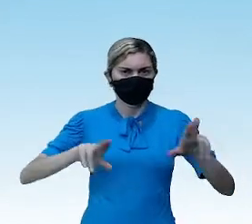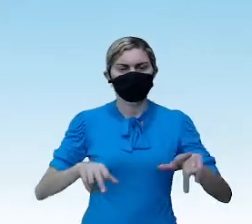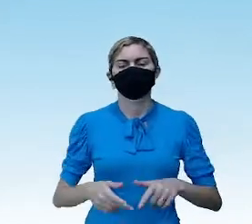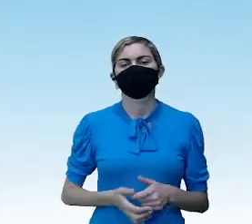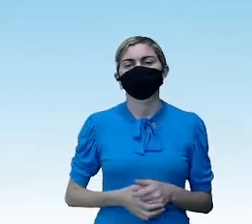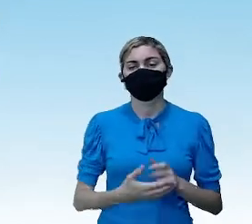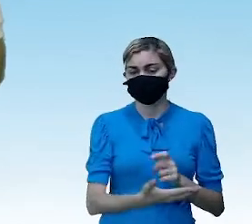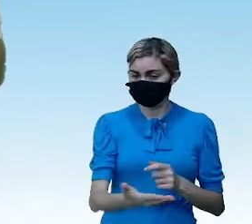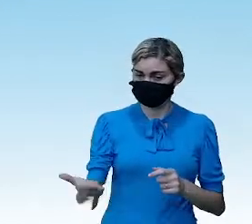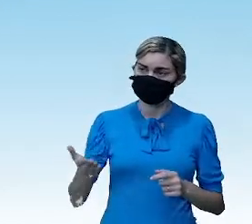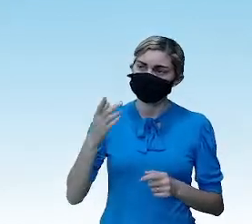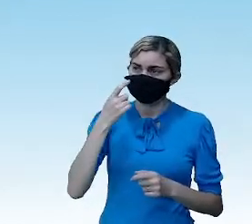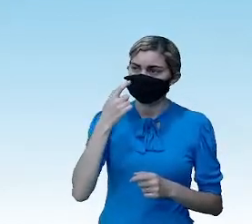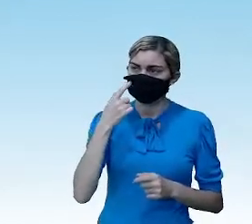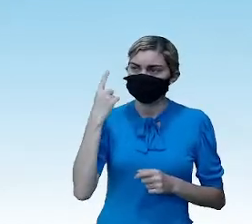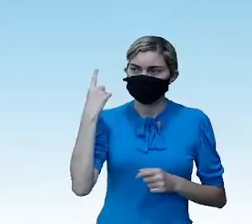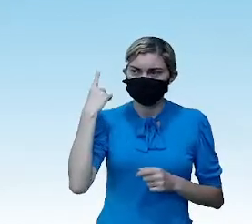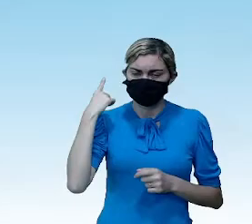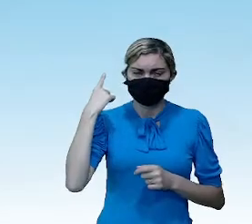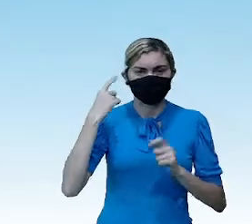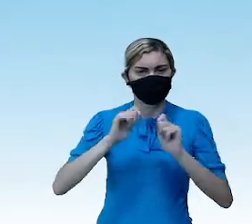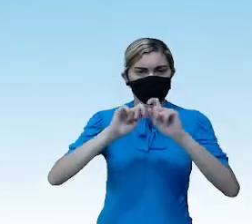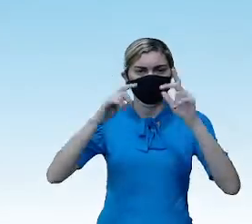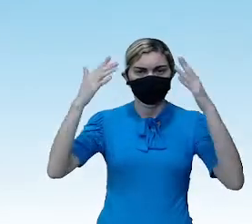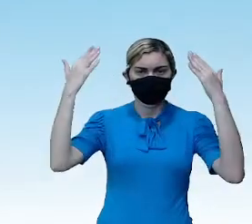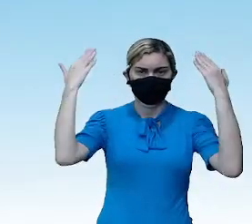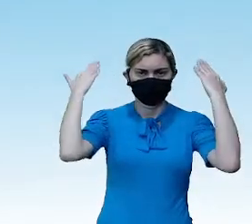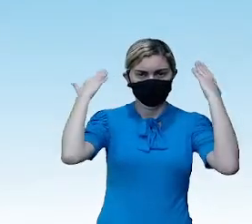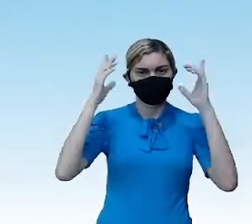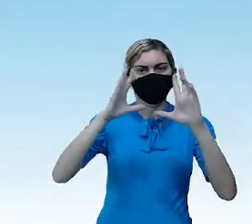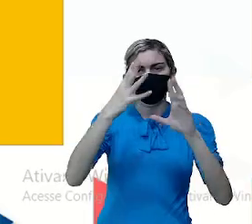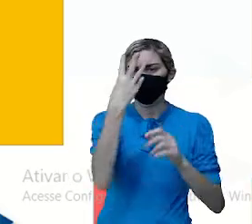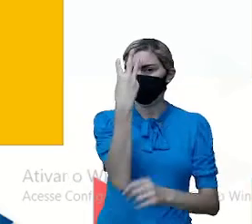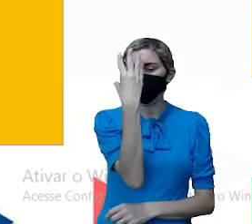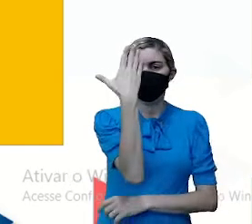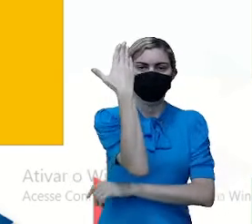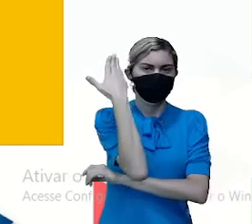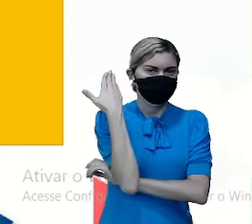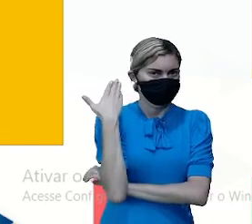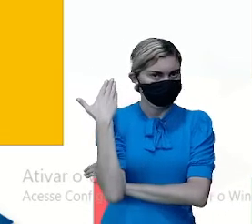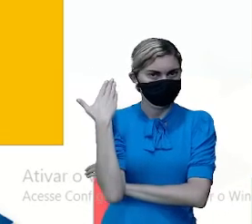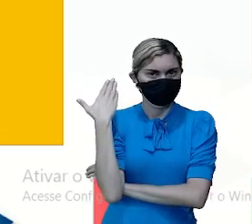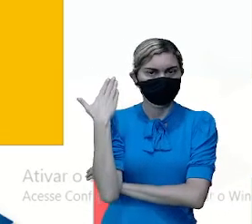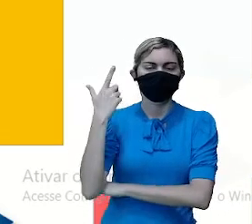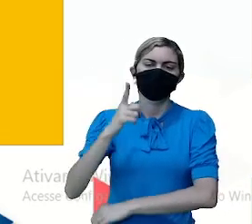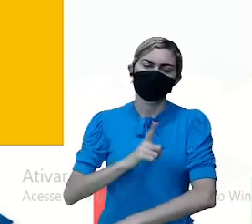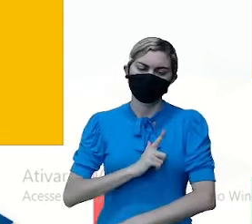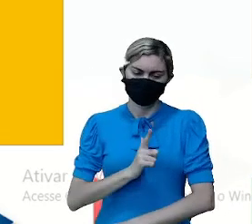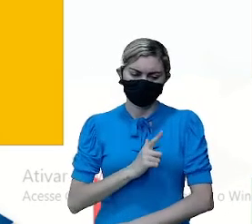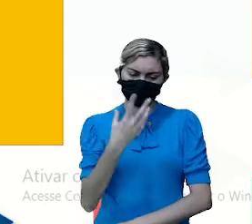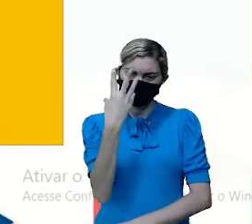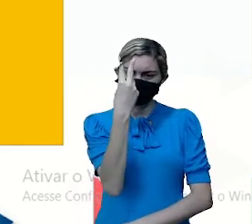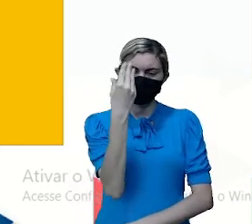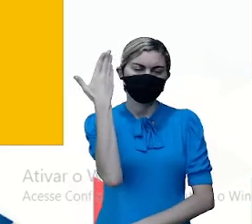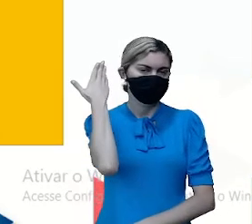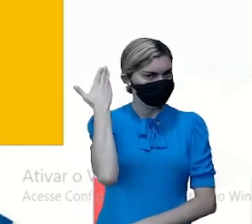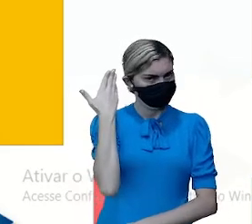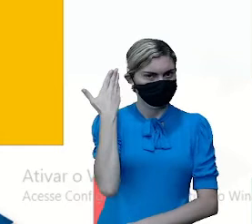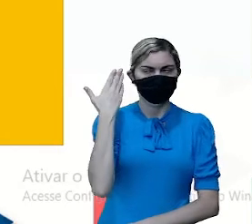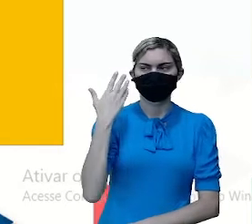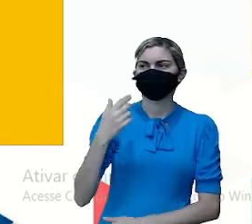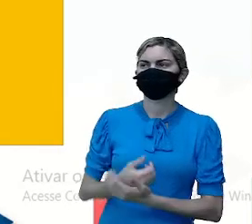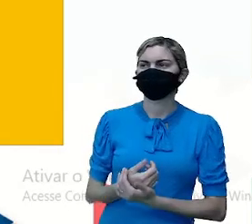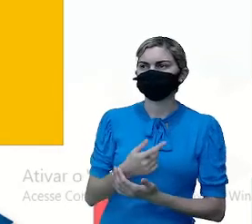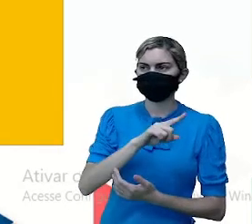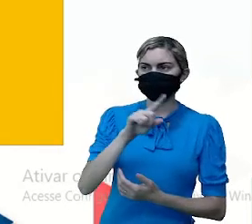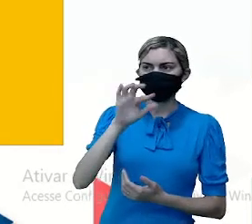dignidade. Então vamos ver aqui. Trago para vocês uma foto. Olhando agora aqui, nós temos uma foto dos funiões